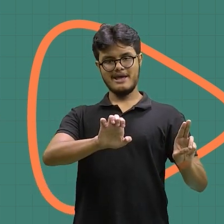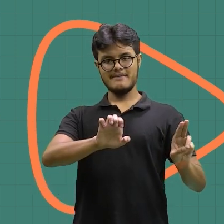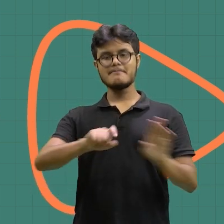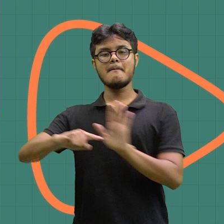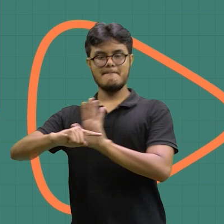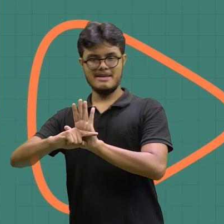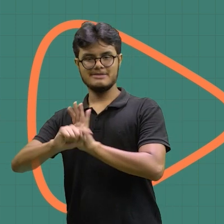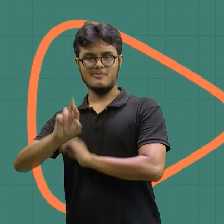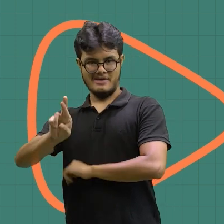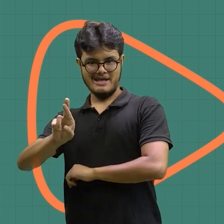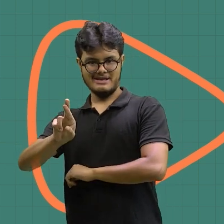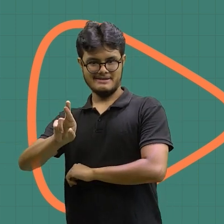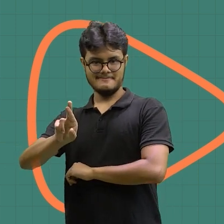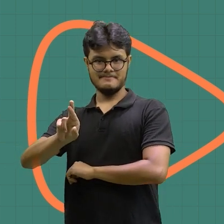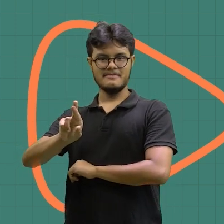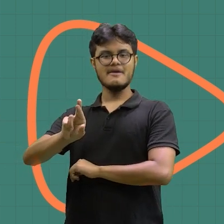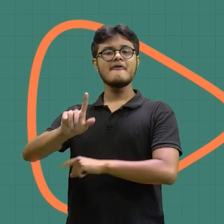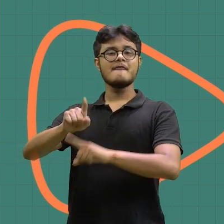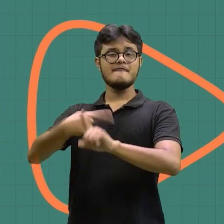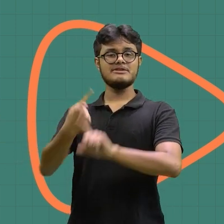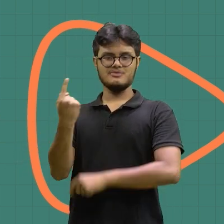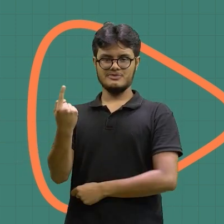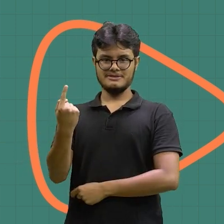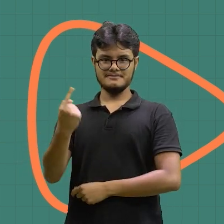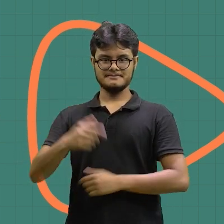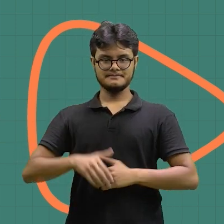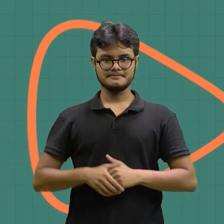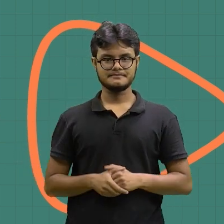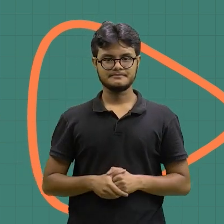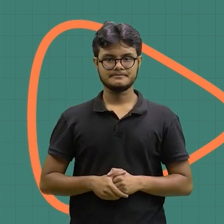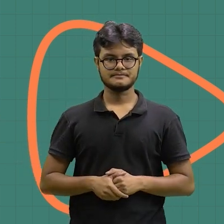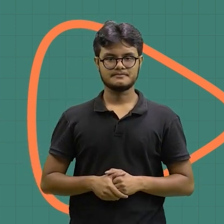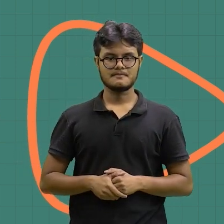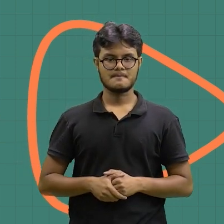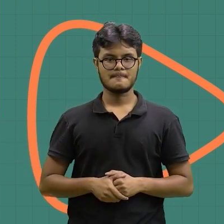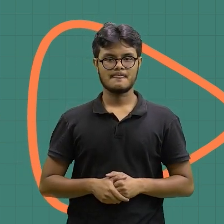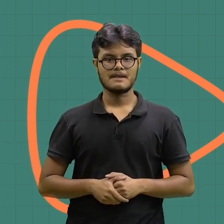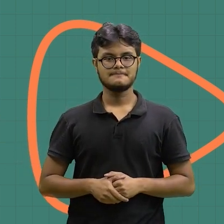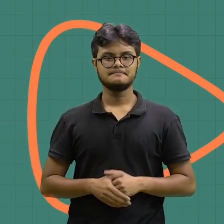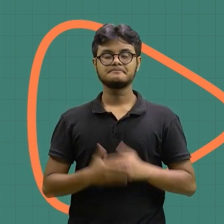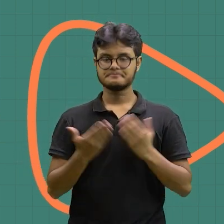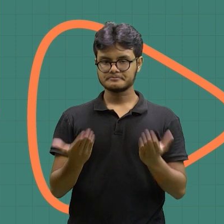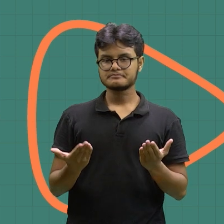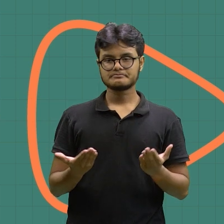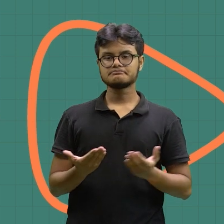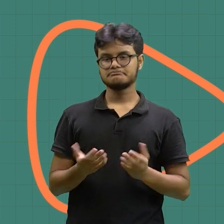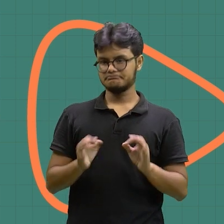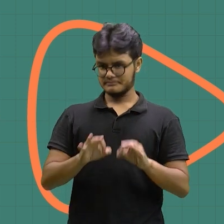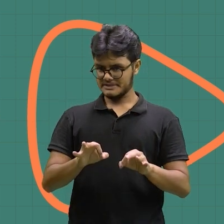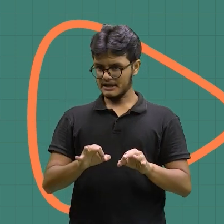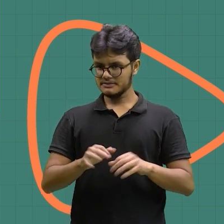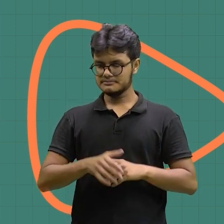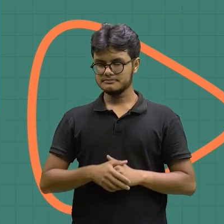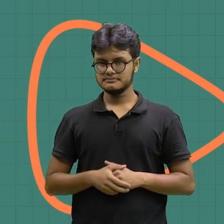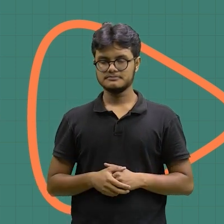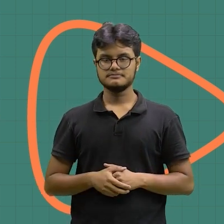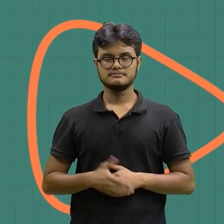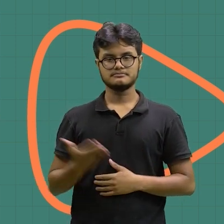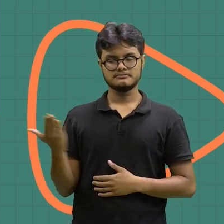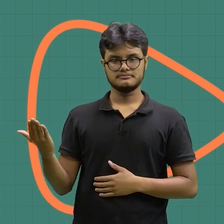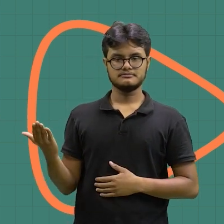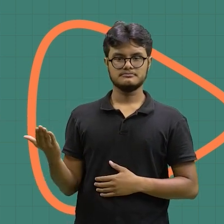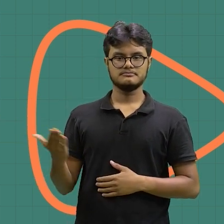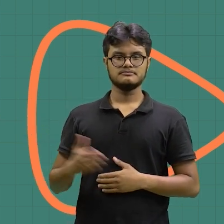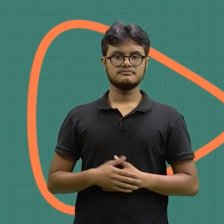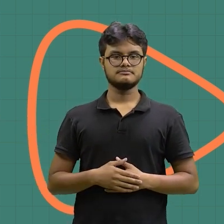igual a força eletromotriz menos Rzinho vezes I, a resistência interna vezes a corrente que está sendo produzida. A